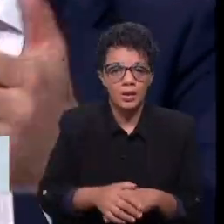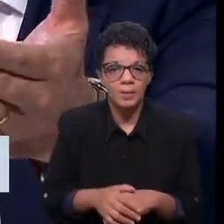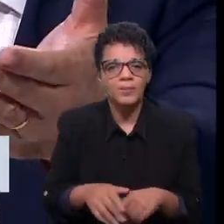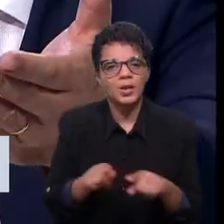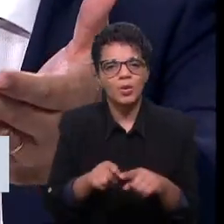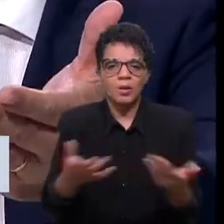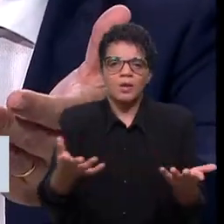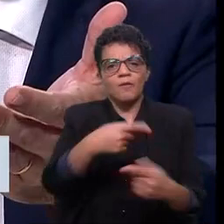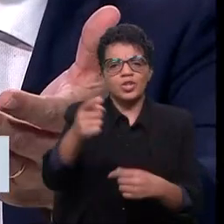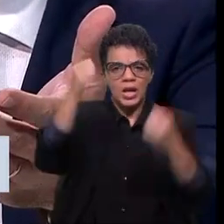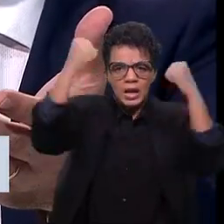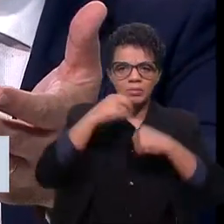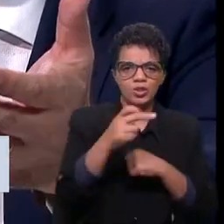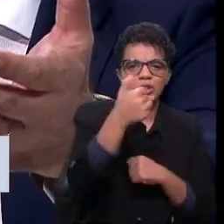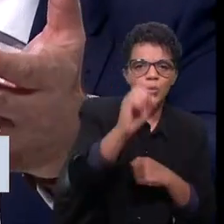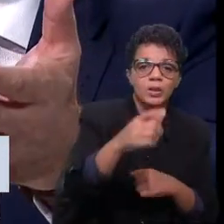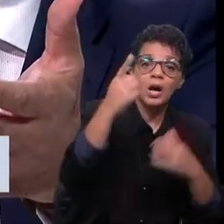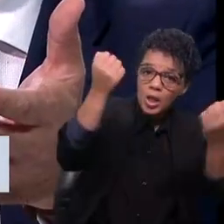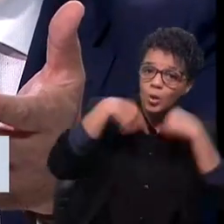milhões Eng